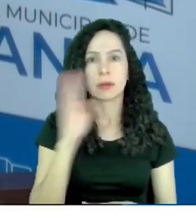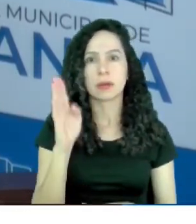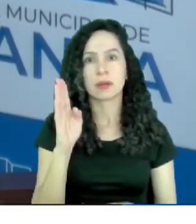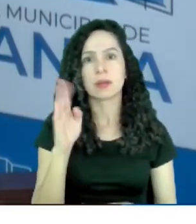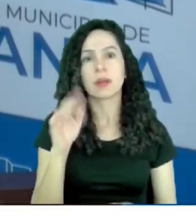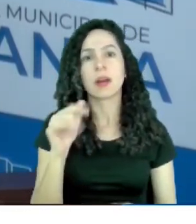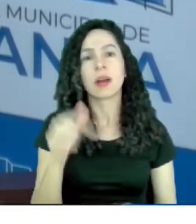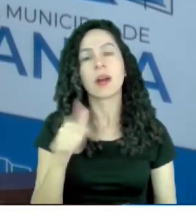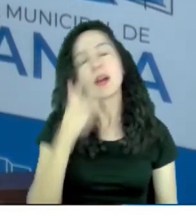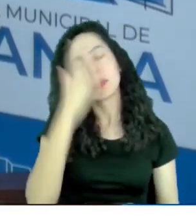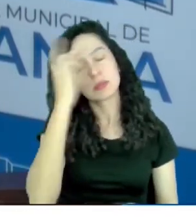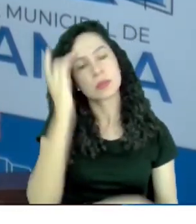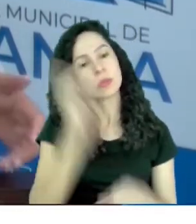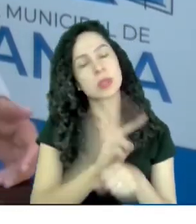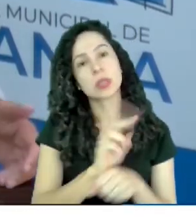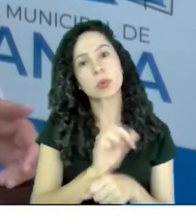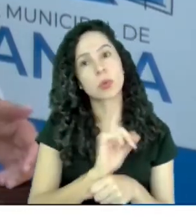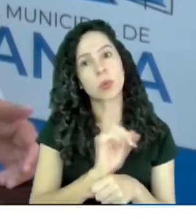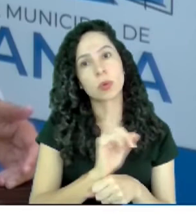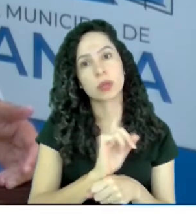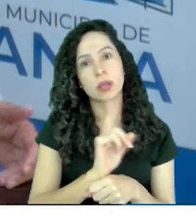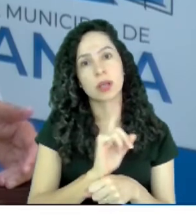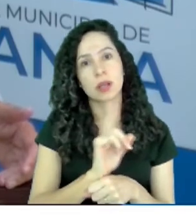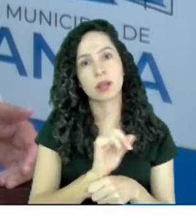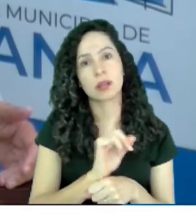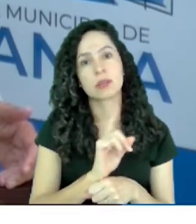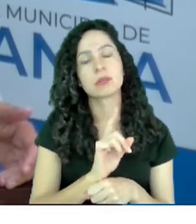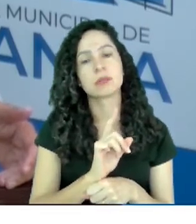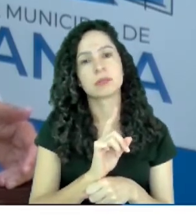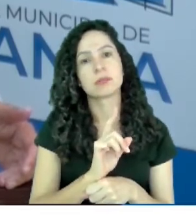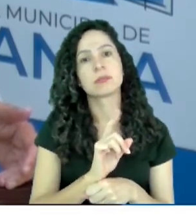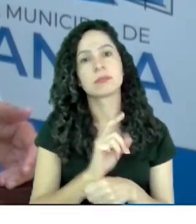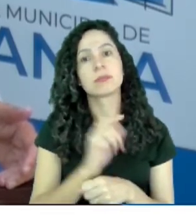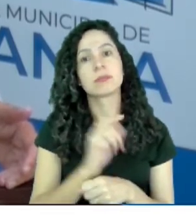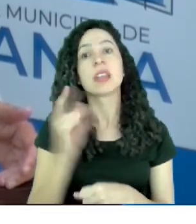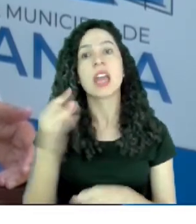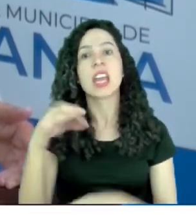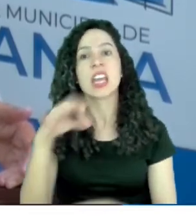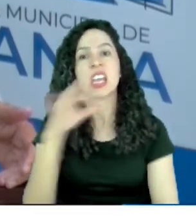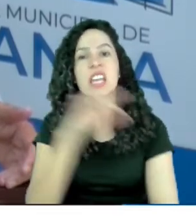cuidar. Está sendo aí a questão da dengue.